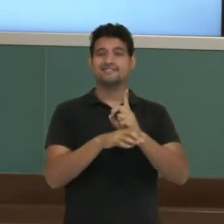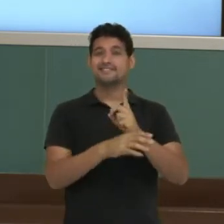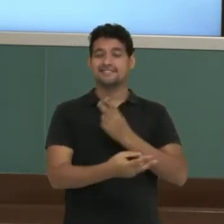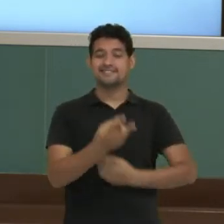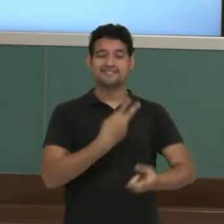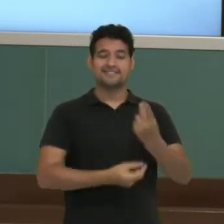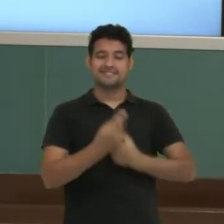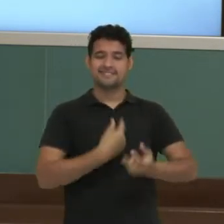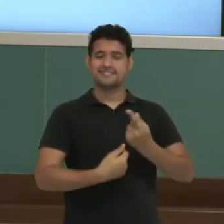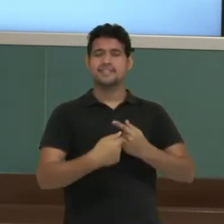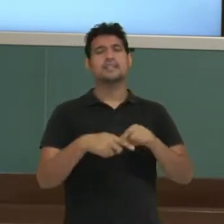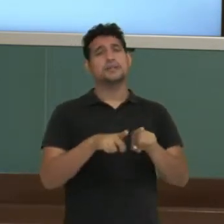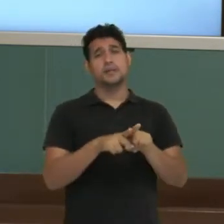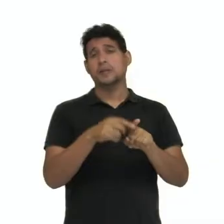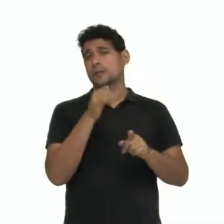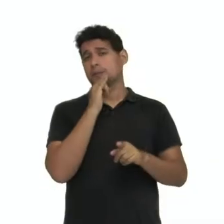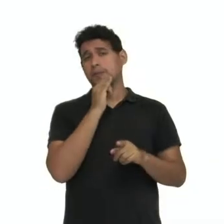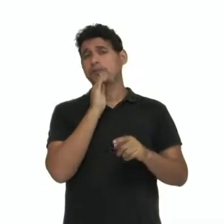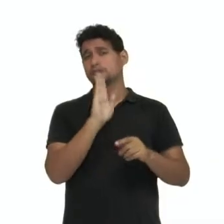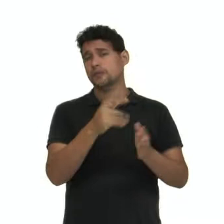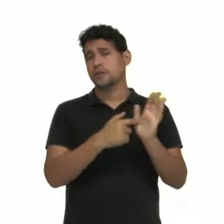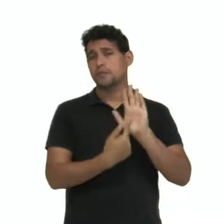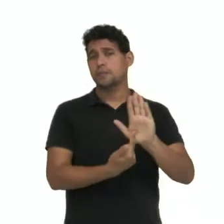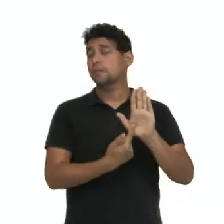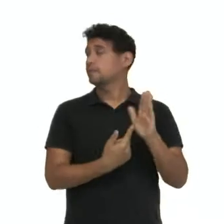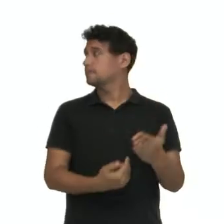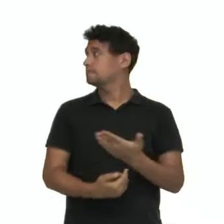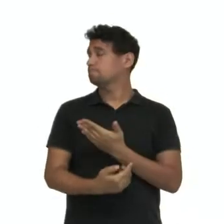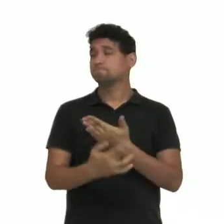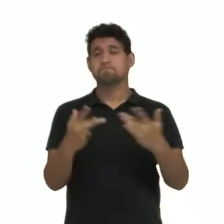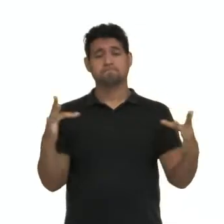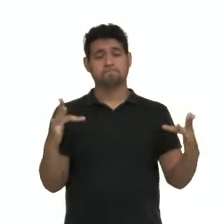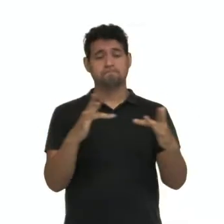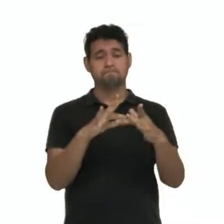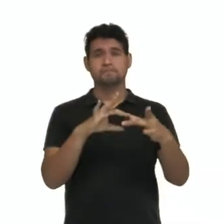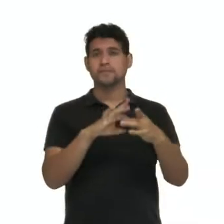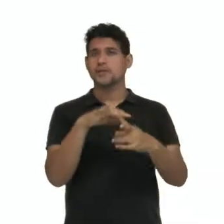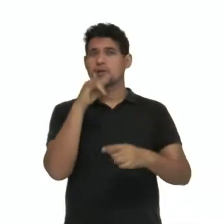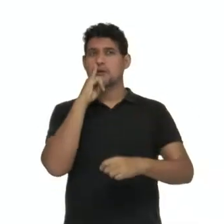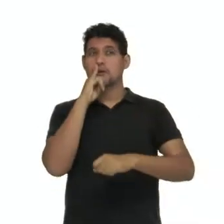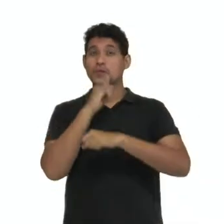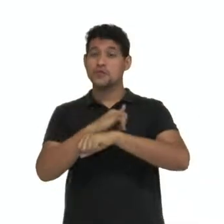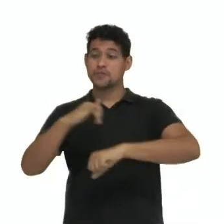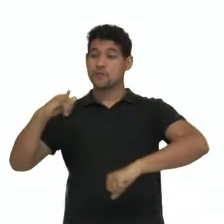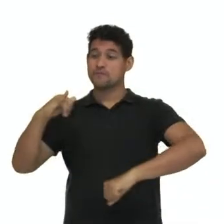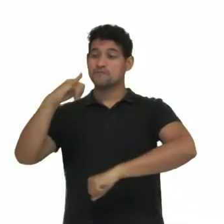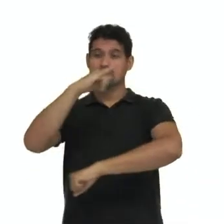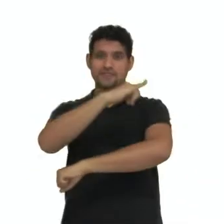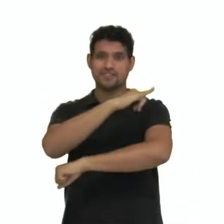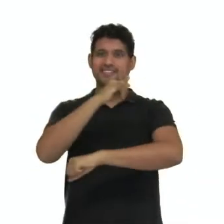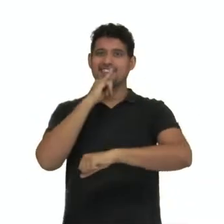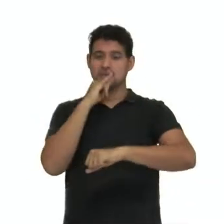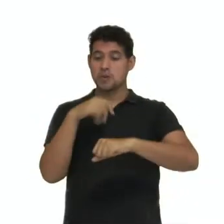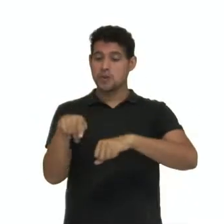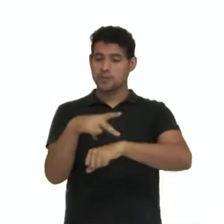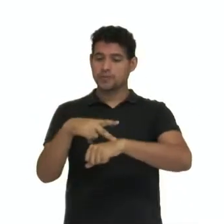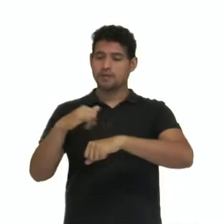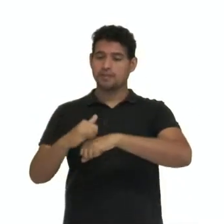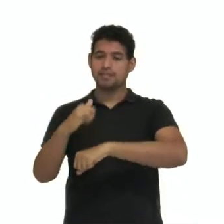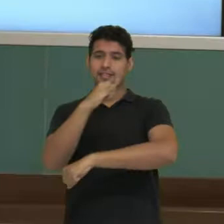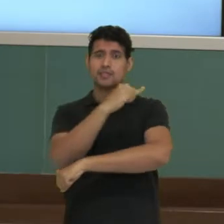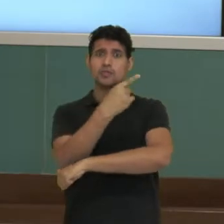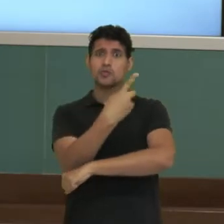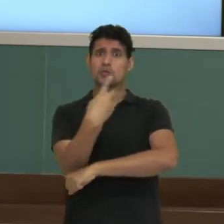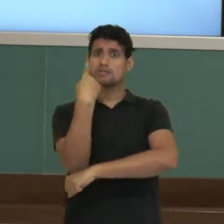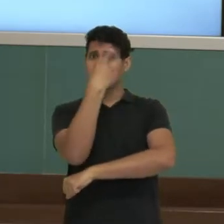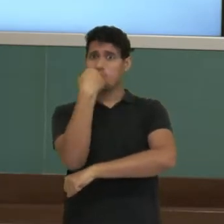econômica. Aqui um exemplo mostrando essa conectividade de um avião, por exemplo, que leva 12 horas